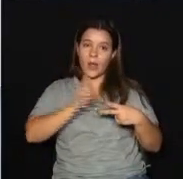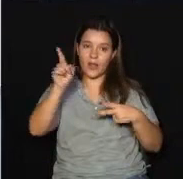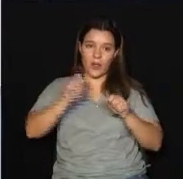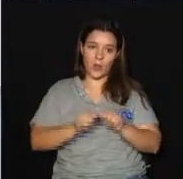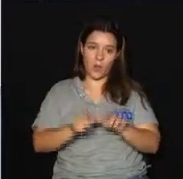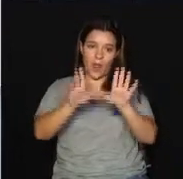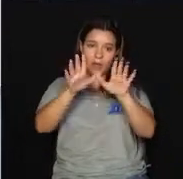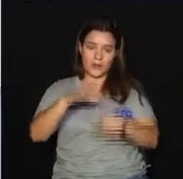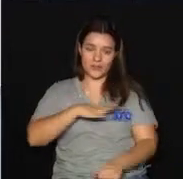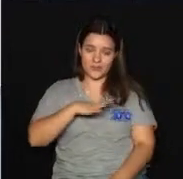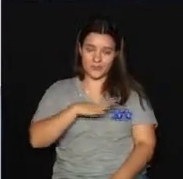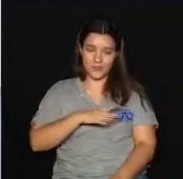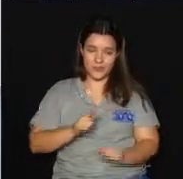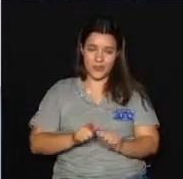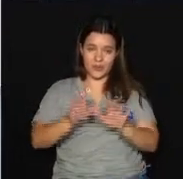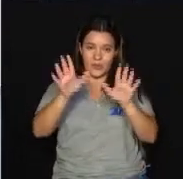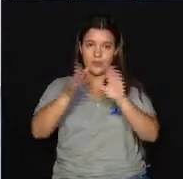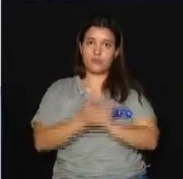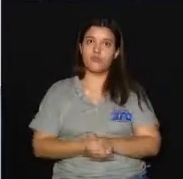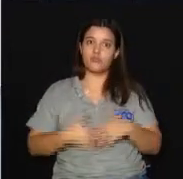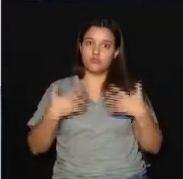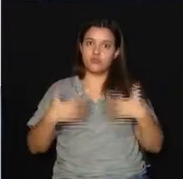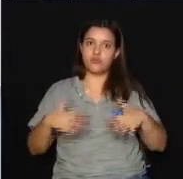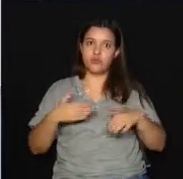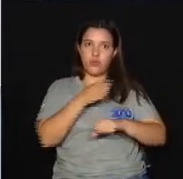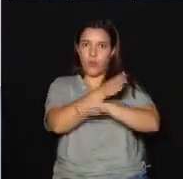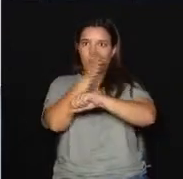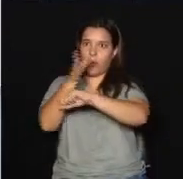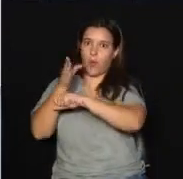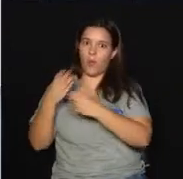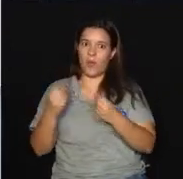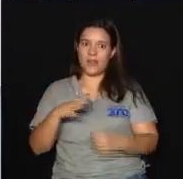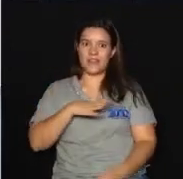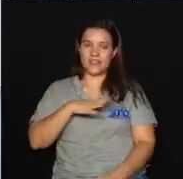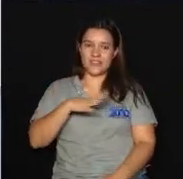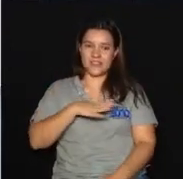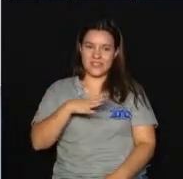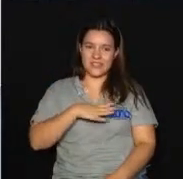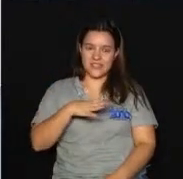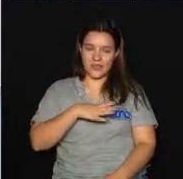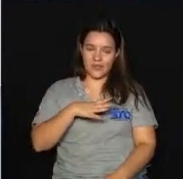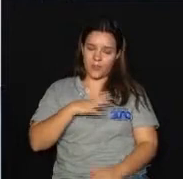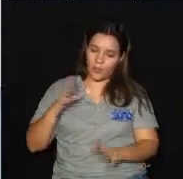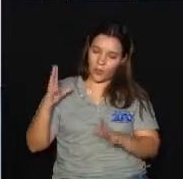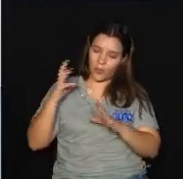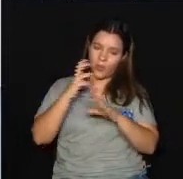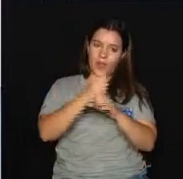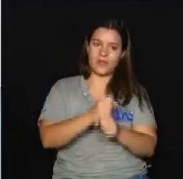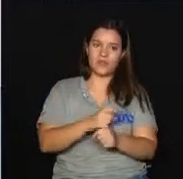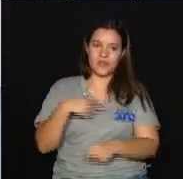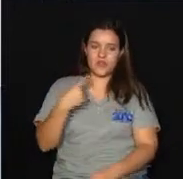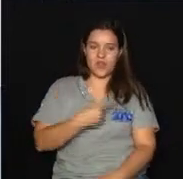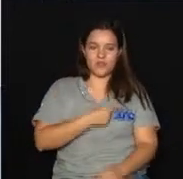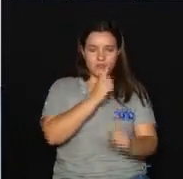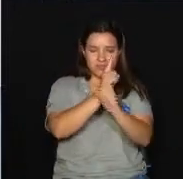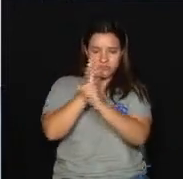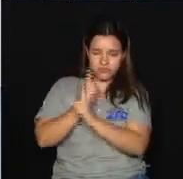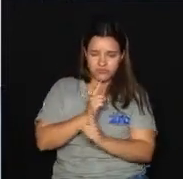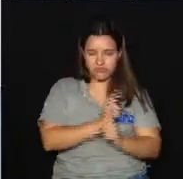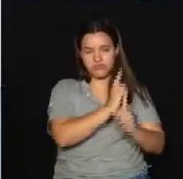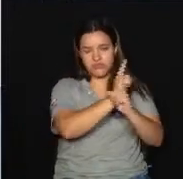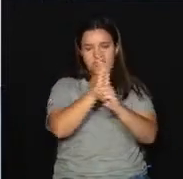42,98% dos votos. Então, esse giro pelo Brasil, com todas as apurações que nós achamos